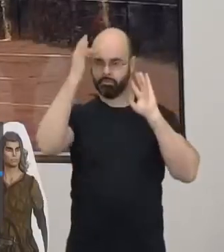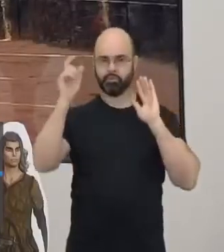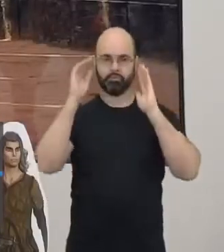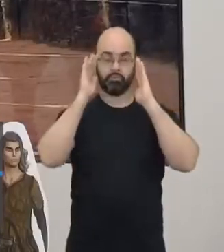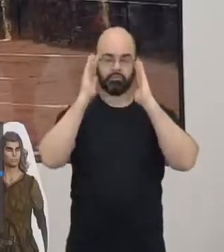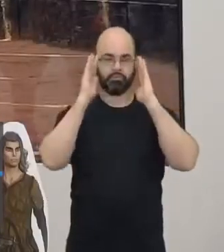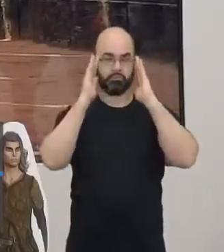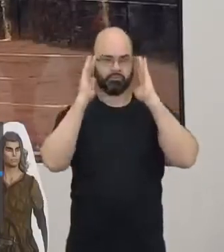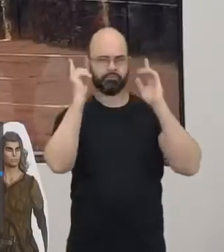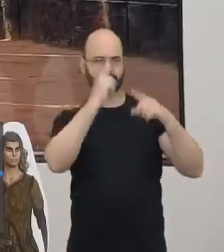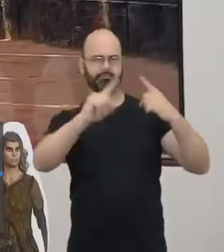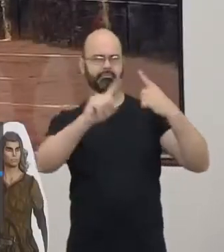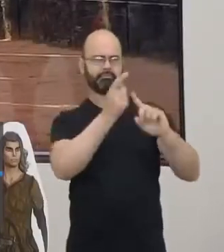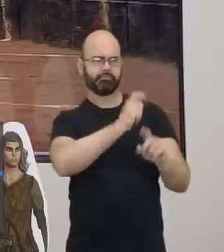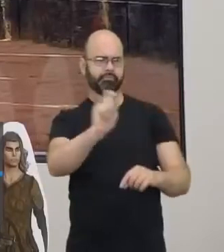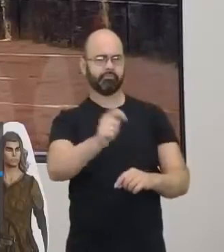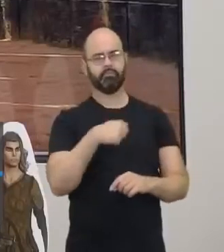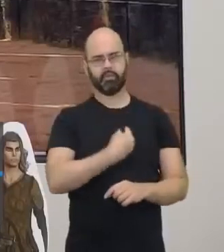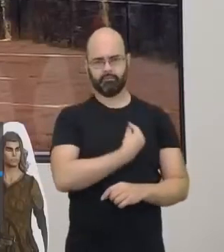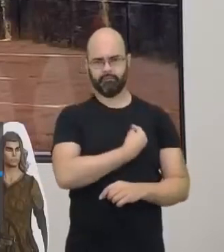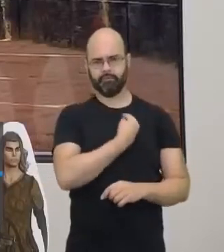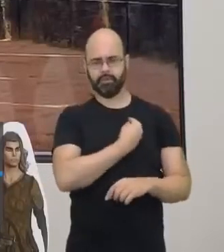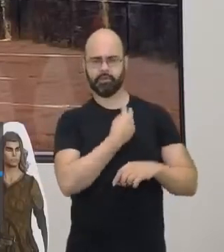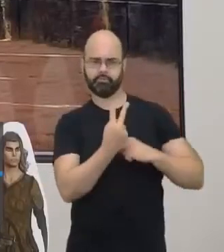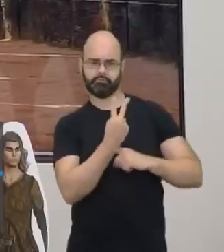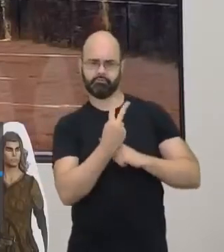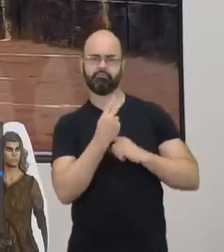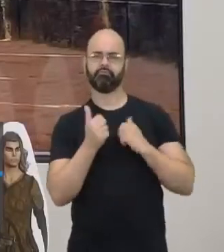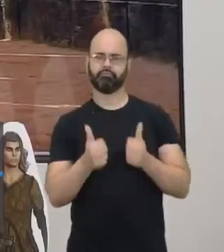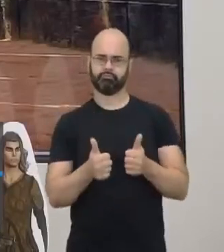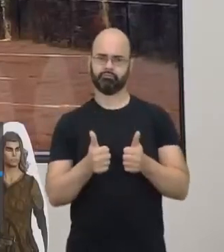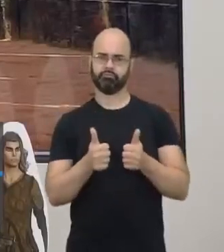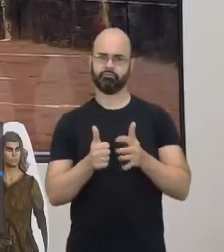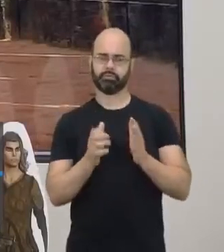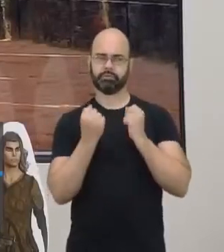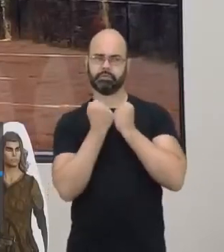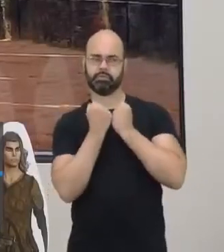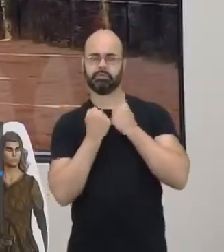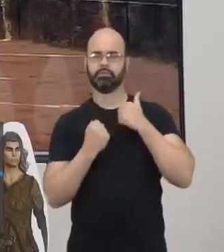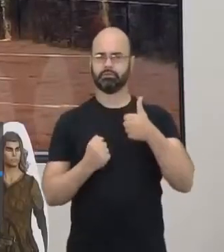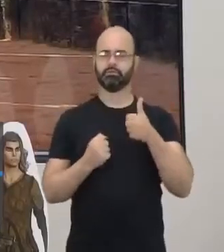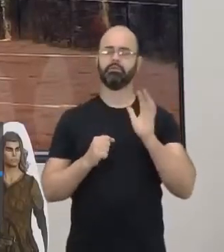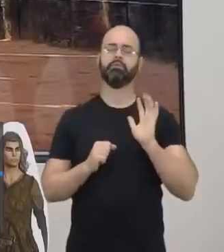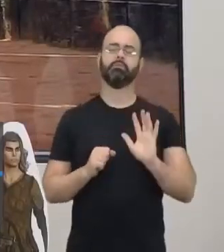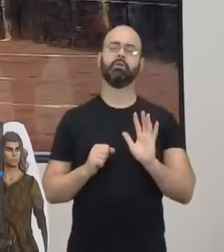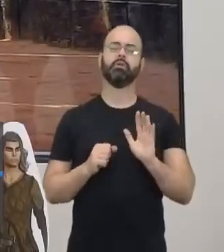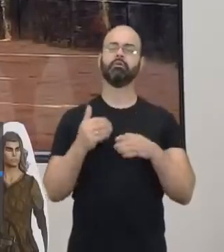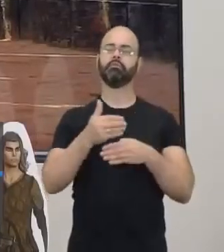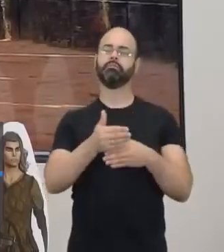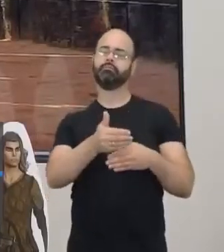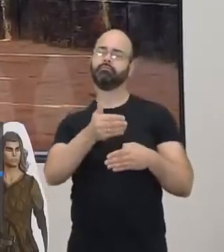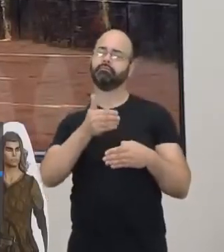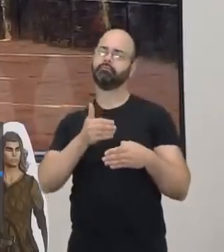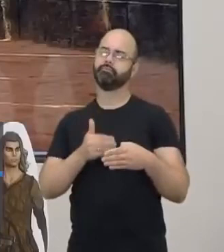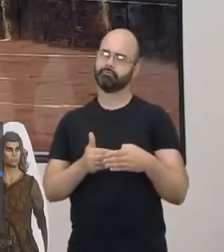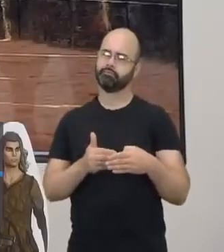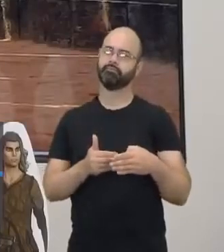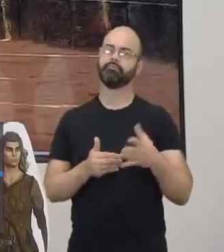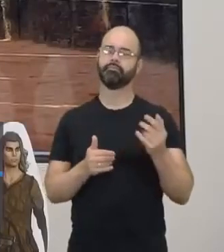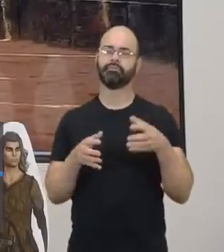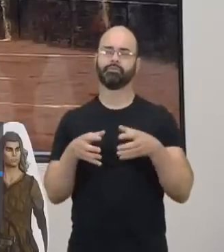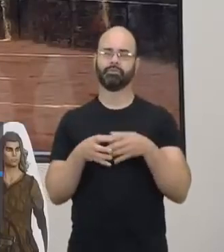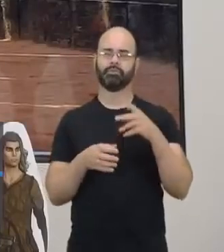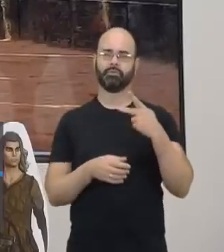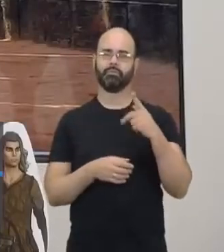Coliseu para defender a sua vida, só que por trás a gente tem uma questão, porque os plebeus, que não